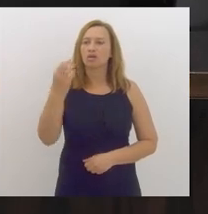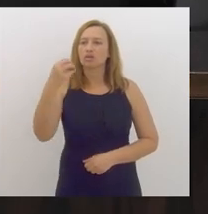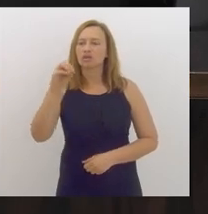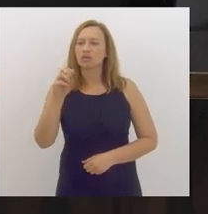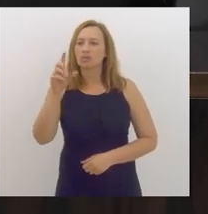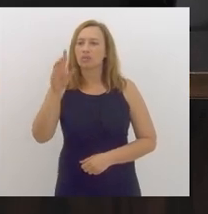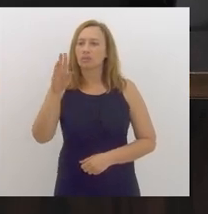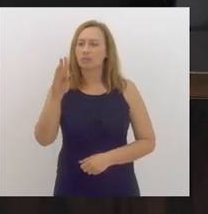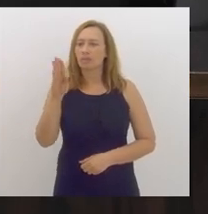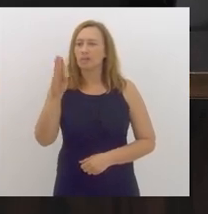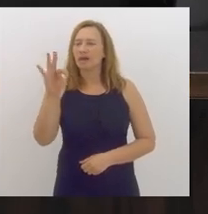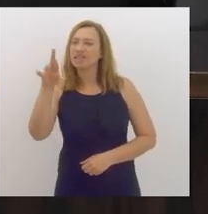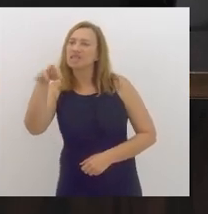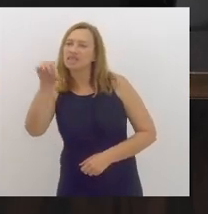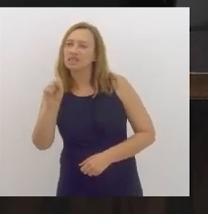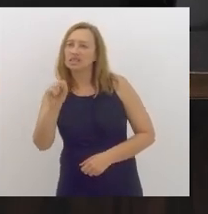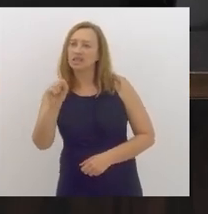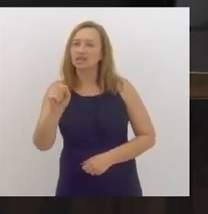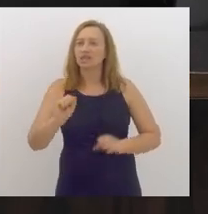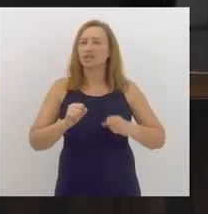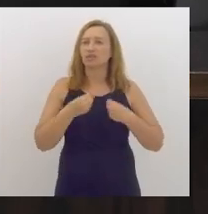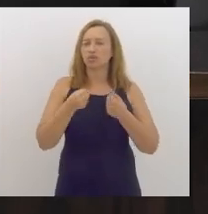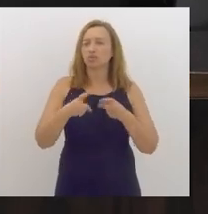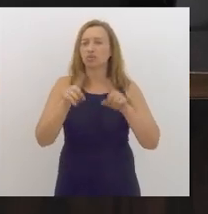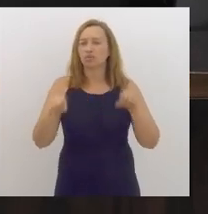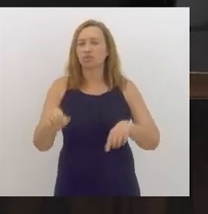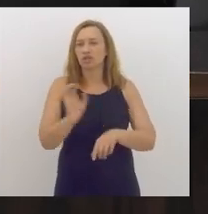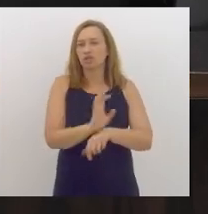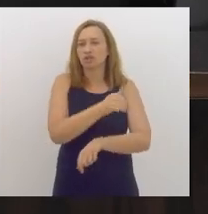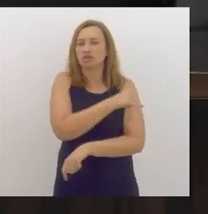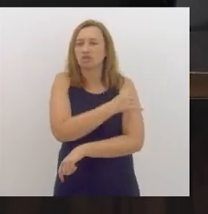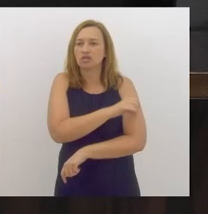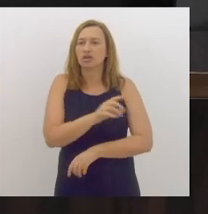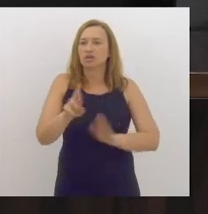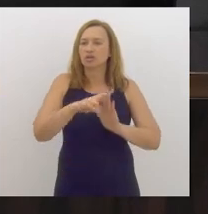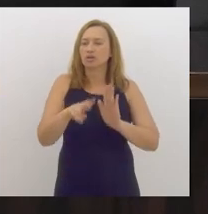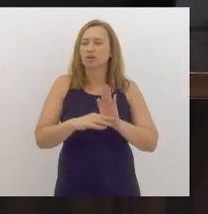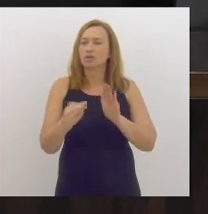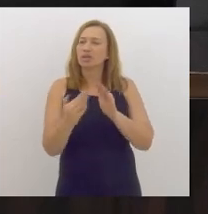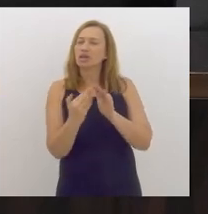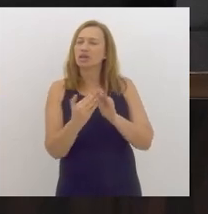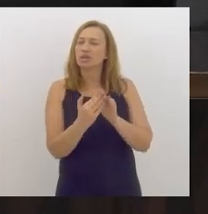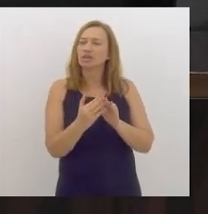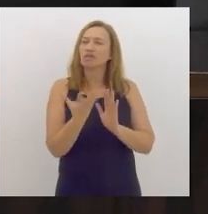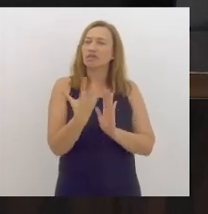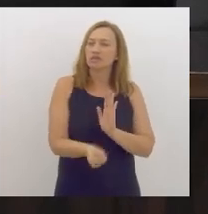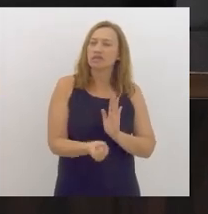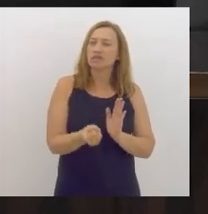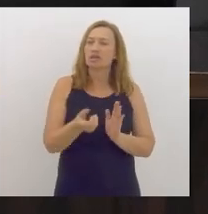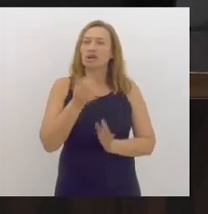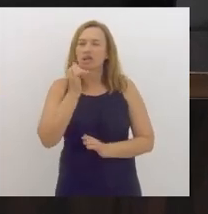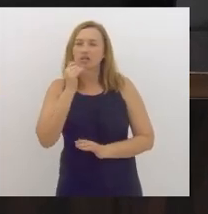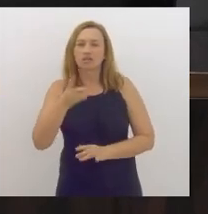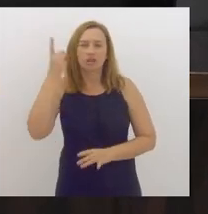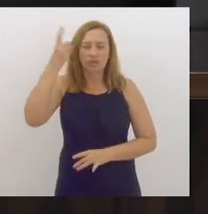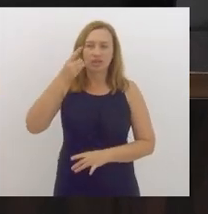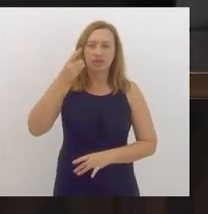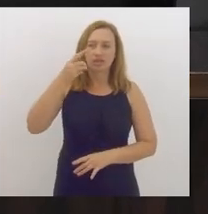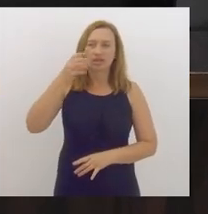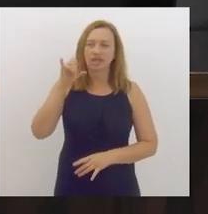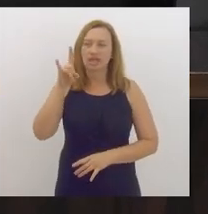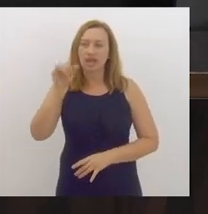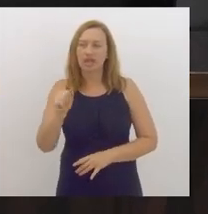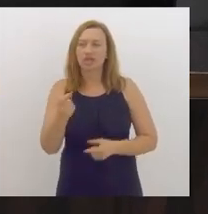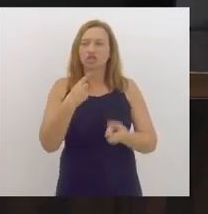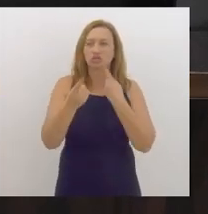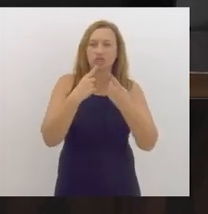Batista Pacheco, defensor público do Estado do Rio de Janeiro. Parecido à Comissão de Normas Internas e Proposição Externa, favorável, relator deputado Márcio Canella.